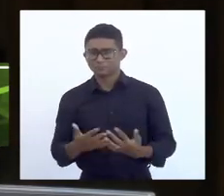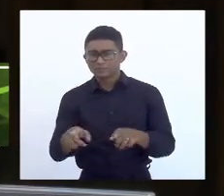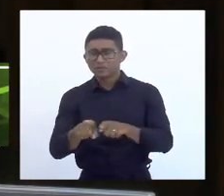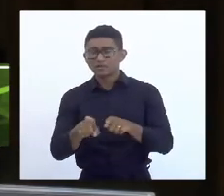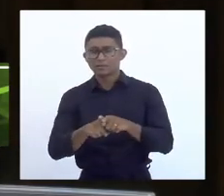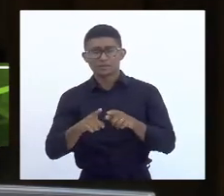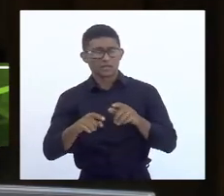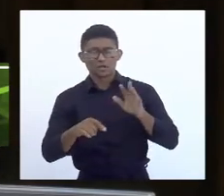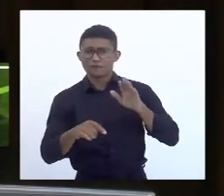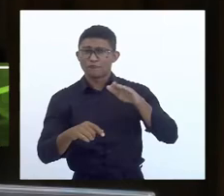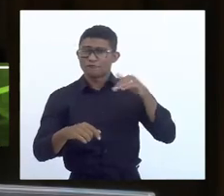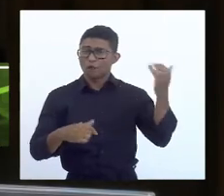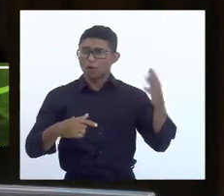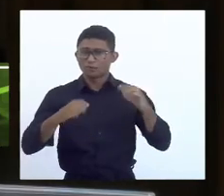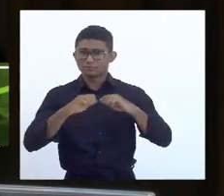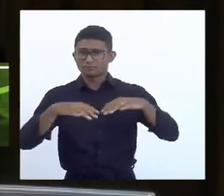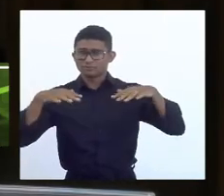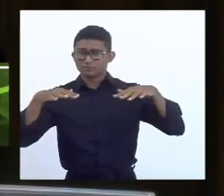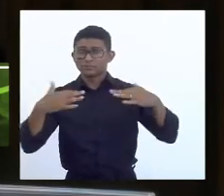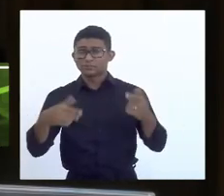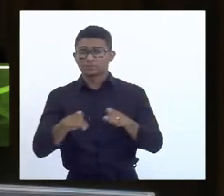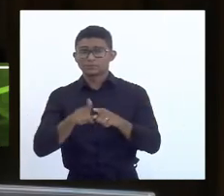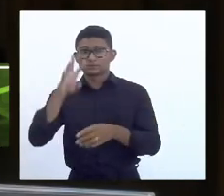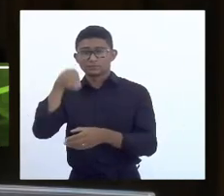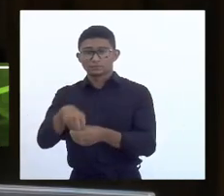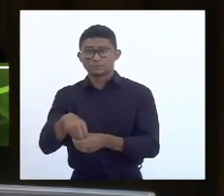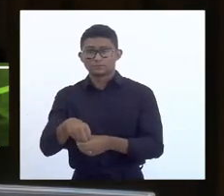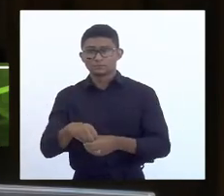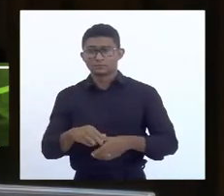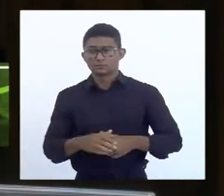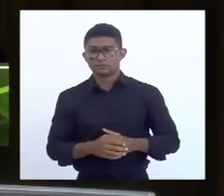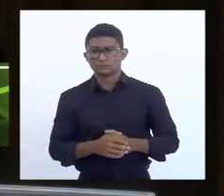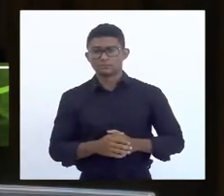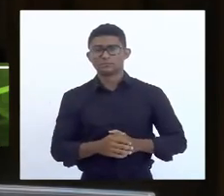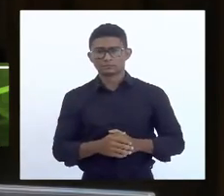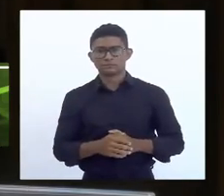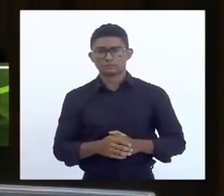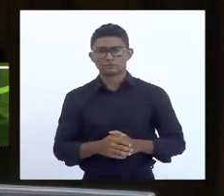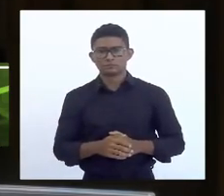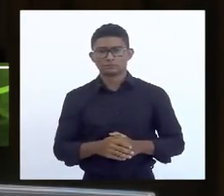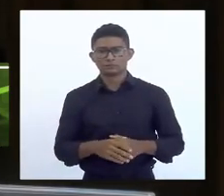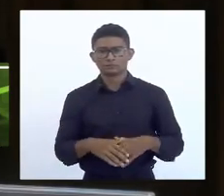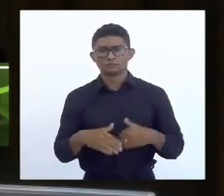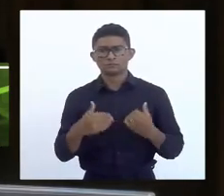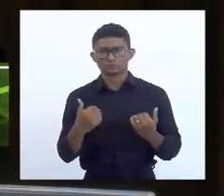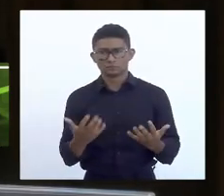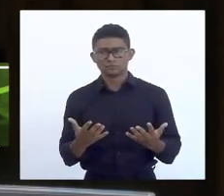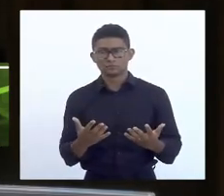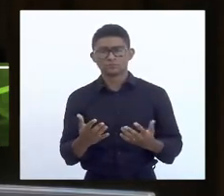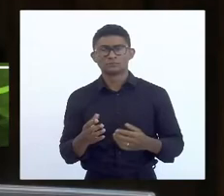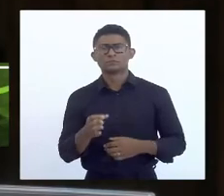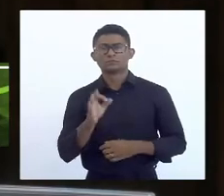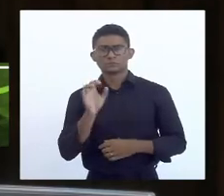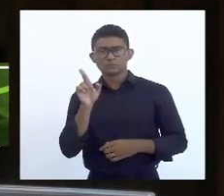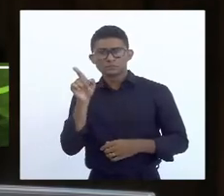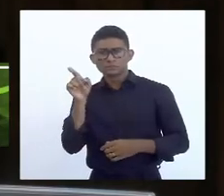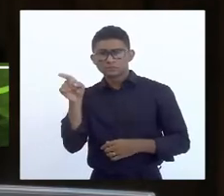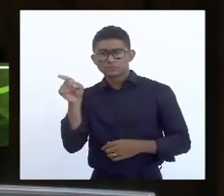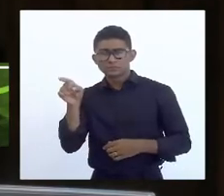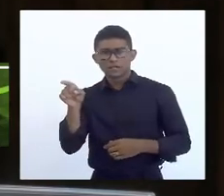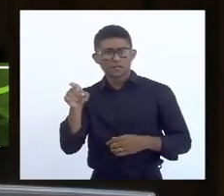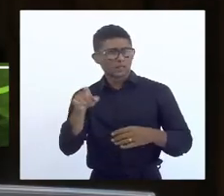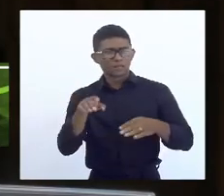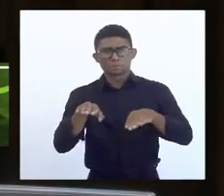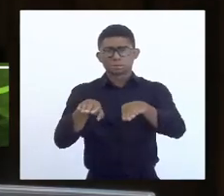dentro. Né? Por que a Manuela ela não é tão... Ela é tão, ou melhor, né, que todos os